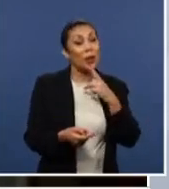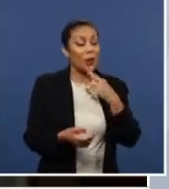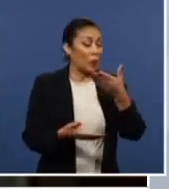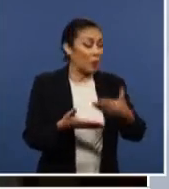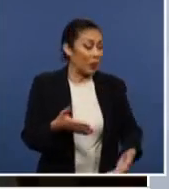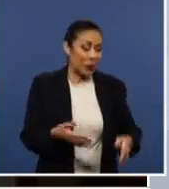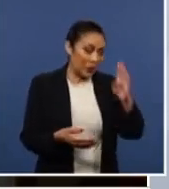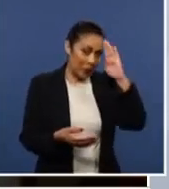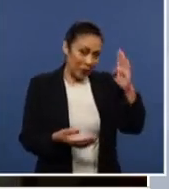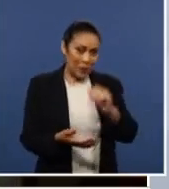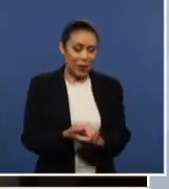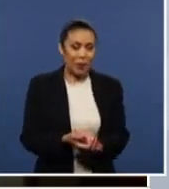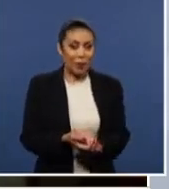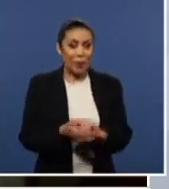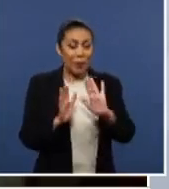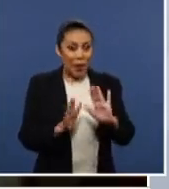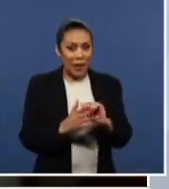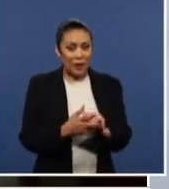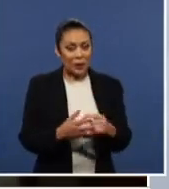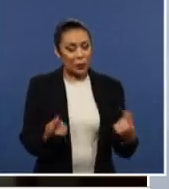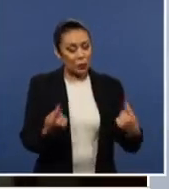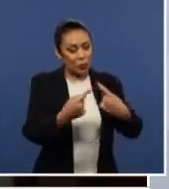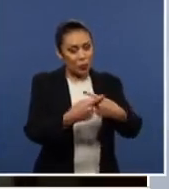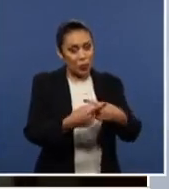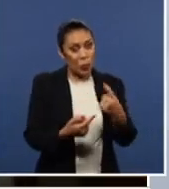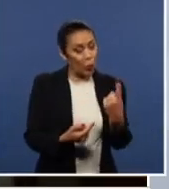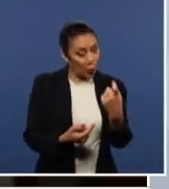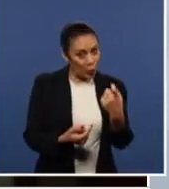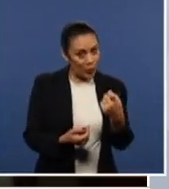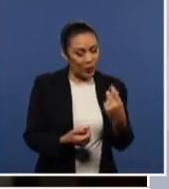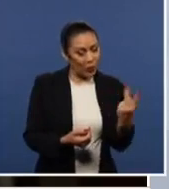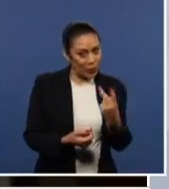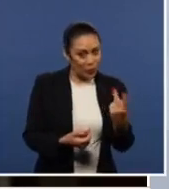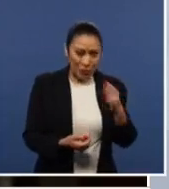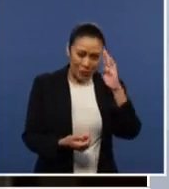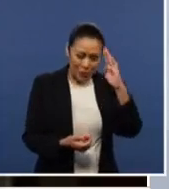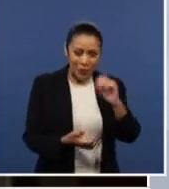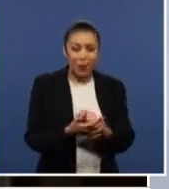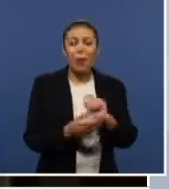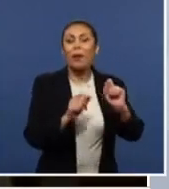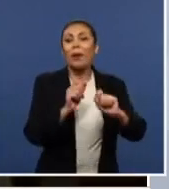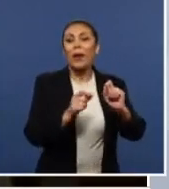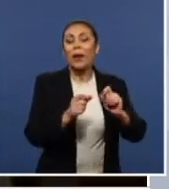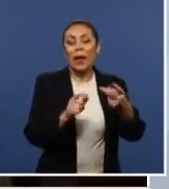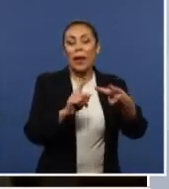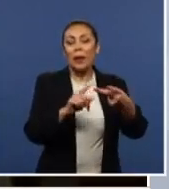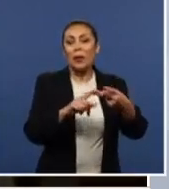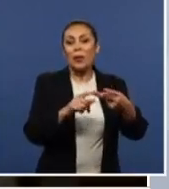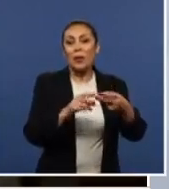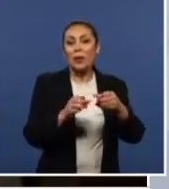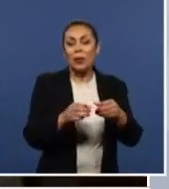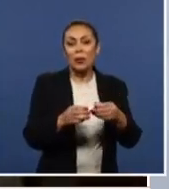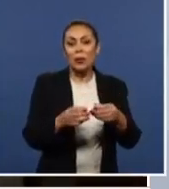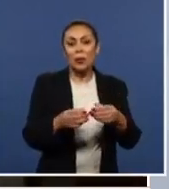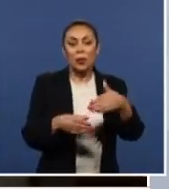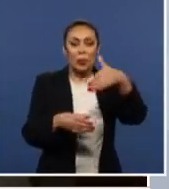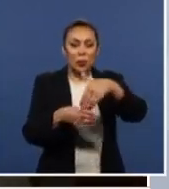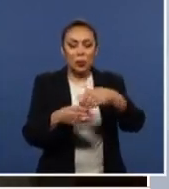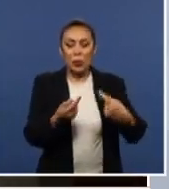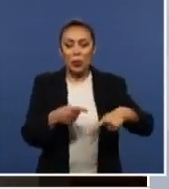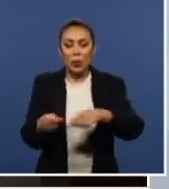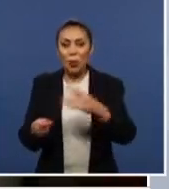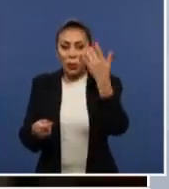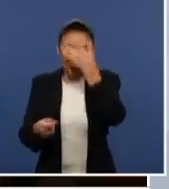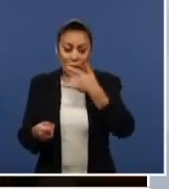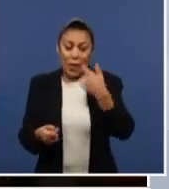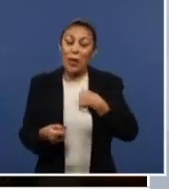grande perdedor. Como a disputa, a única disputa que importa é entre os dois, para ver quem vai disputar o segundo turno contra Haddad, eu achava que